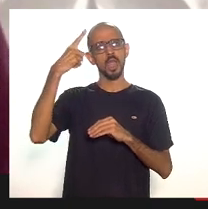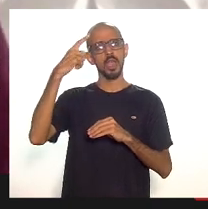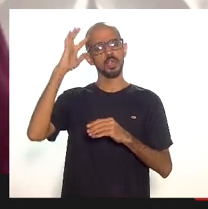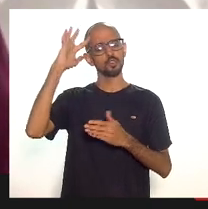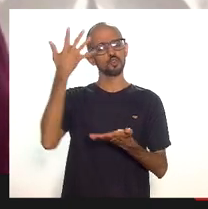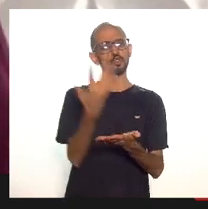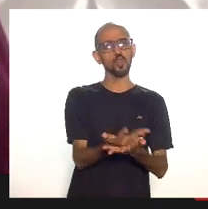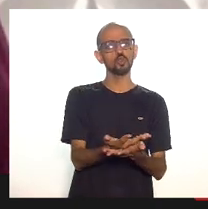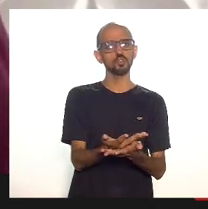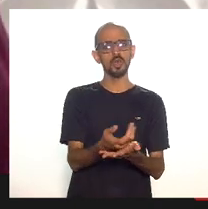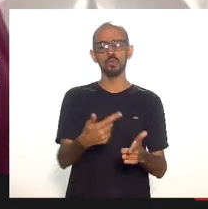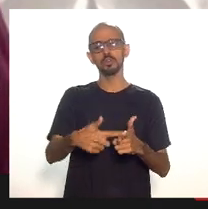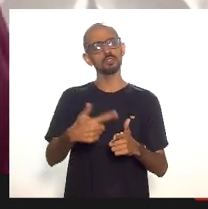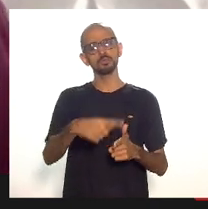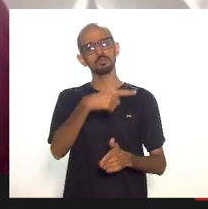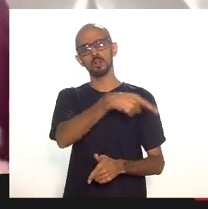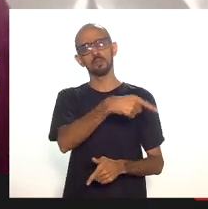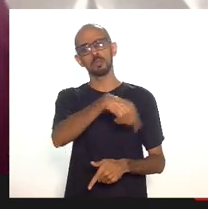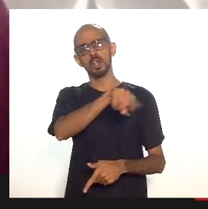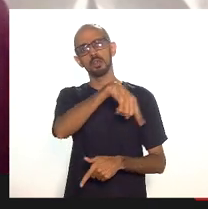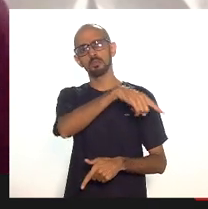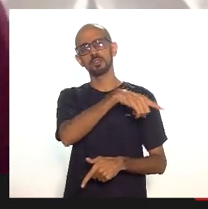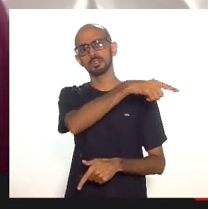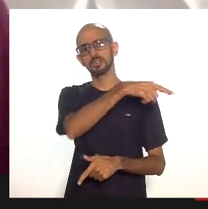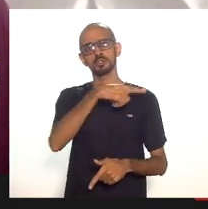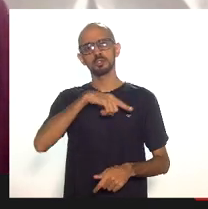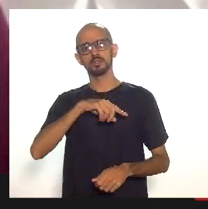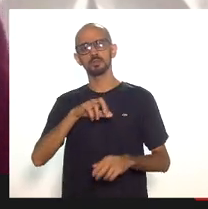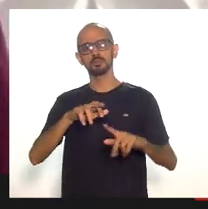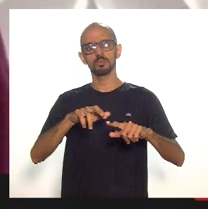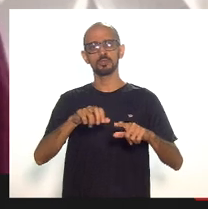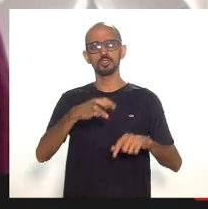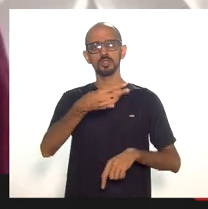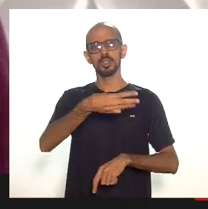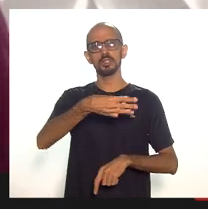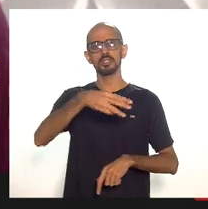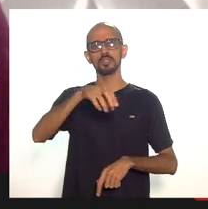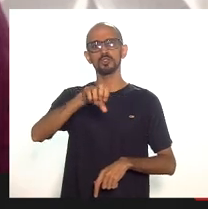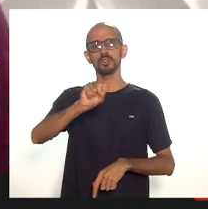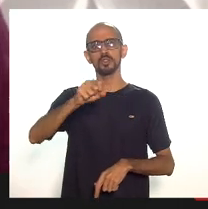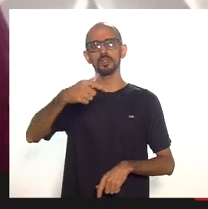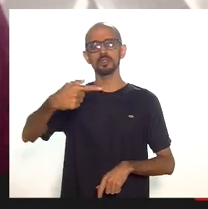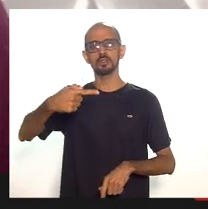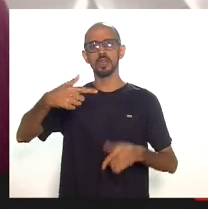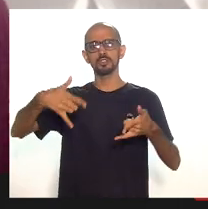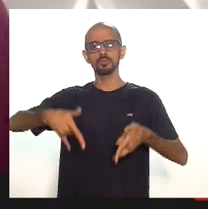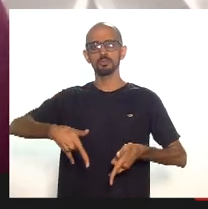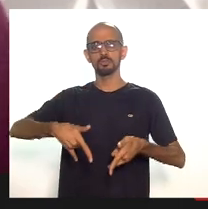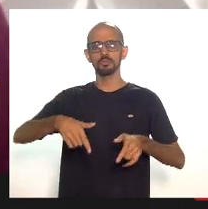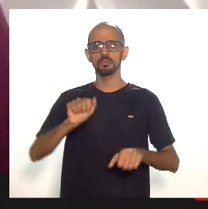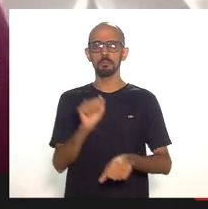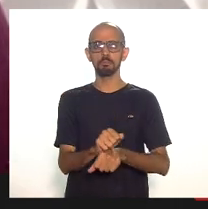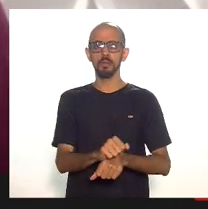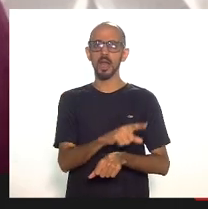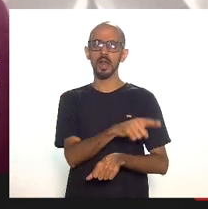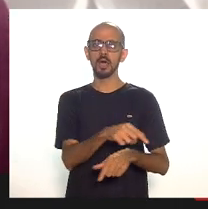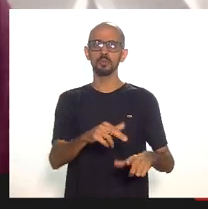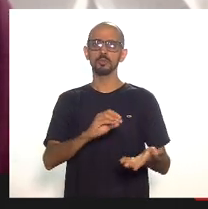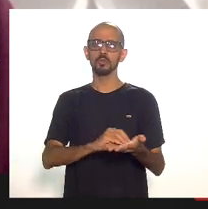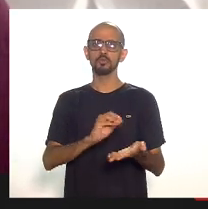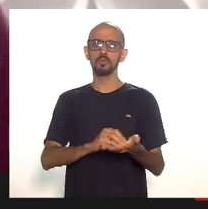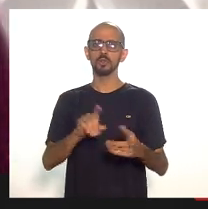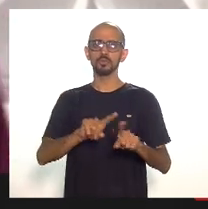solução desse problema relativo a esses 387 leitos bloqueados por carência de